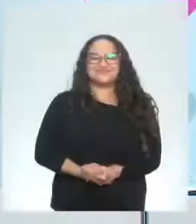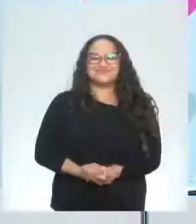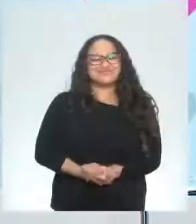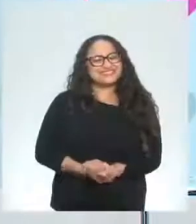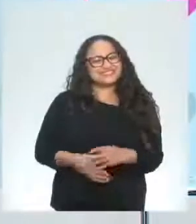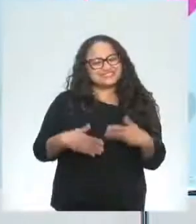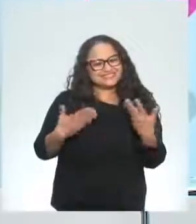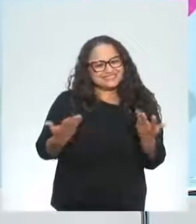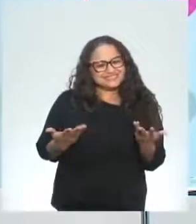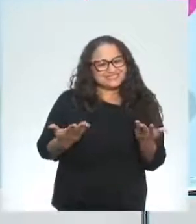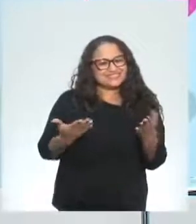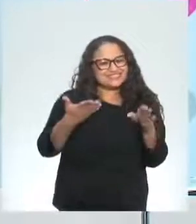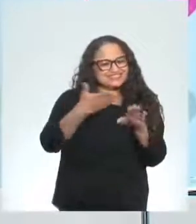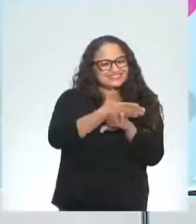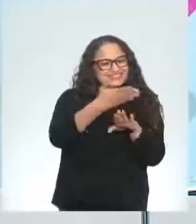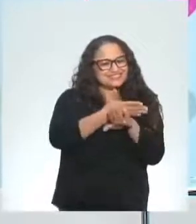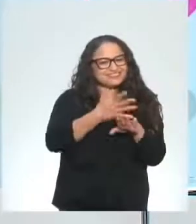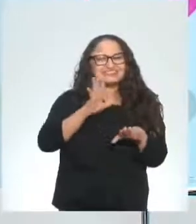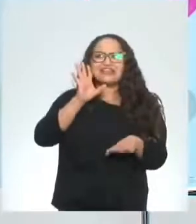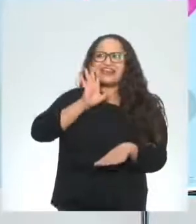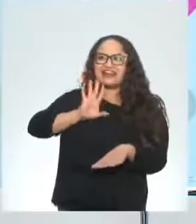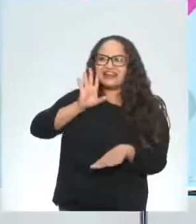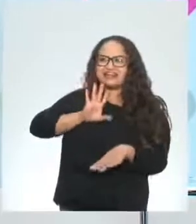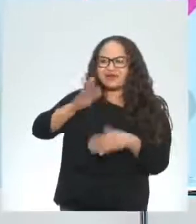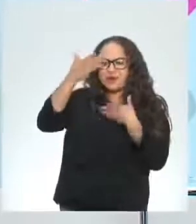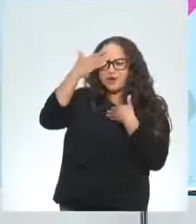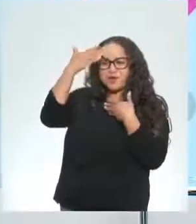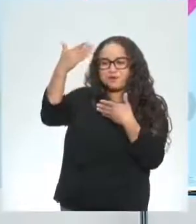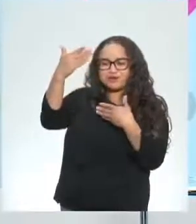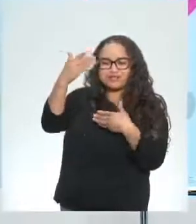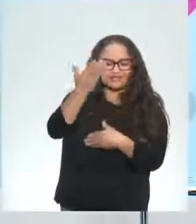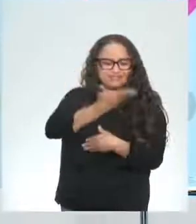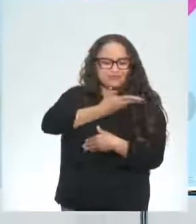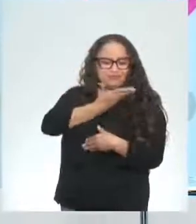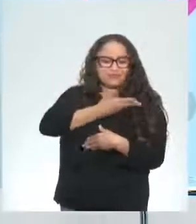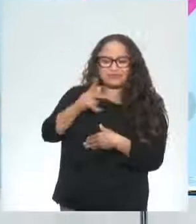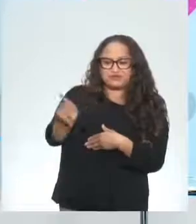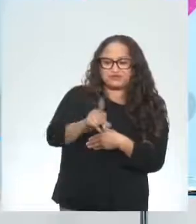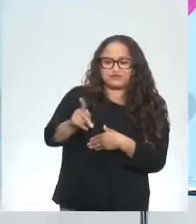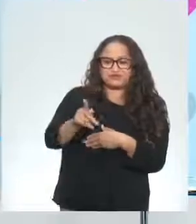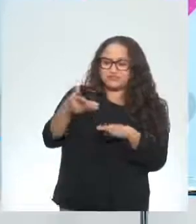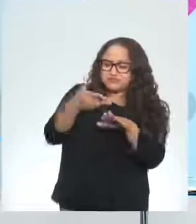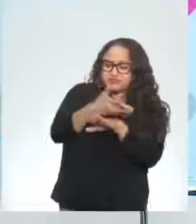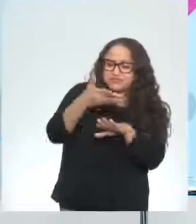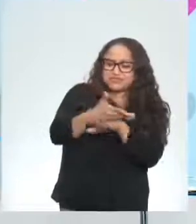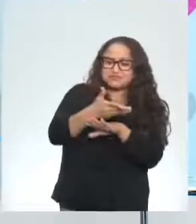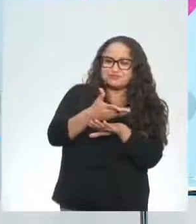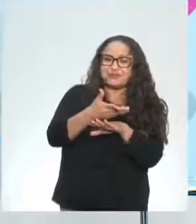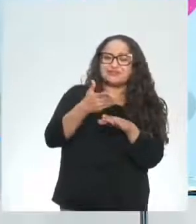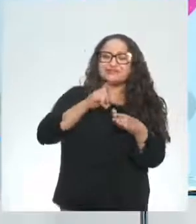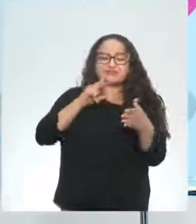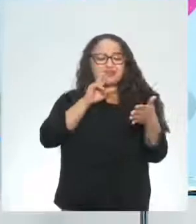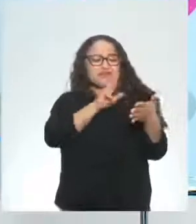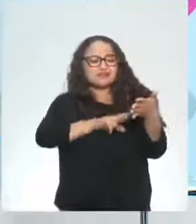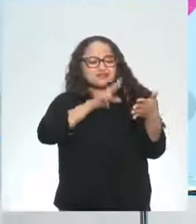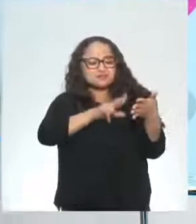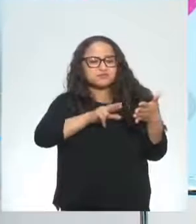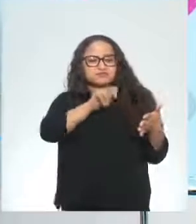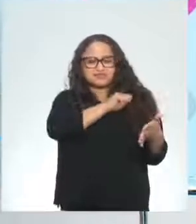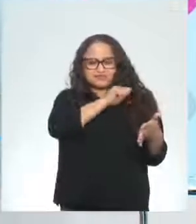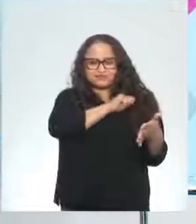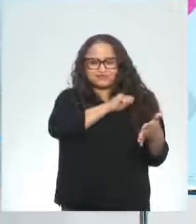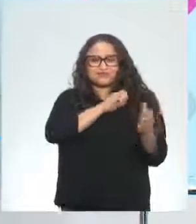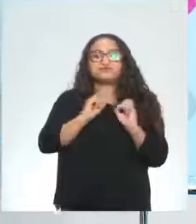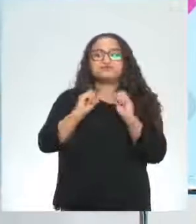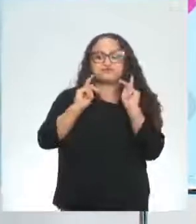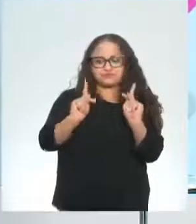Olha só, muitas interações na tarde de hoje. Obrigada a todos os colegas, professores, que participaram aí através das respostas de seus alunos. Olha